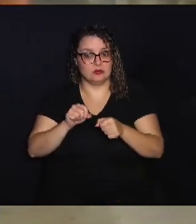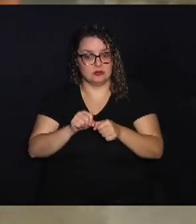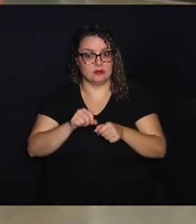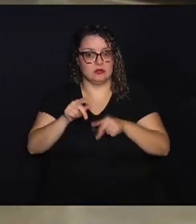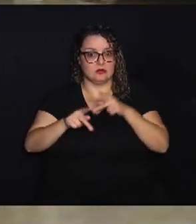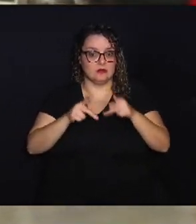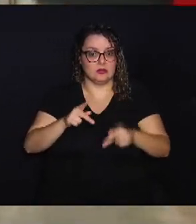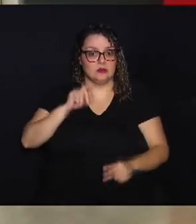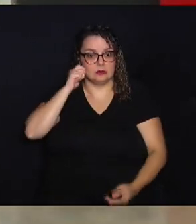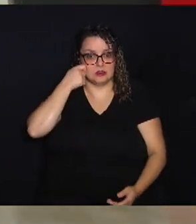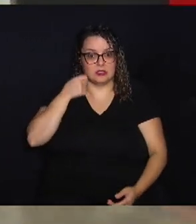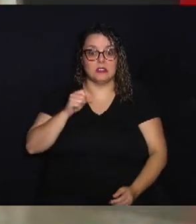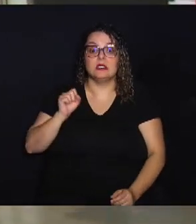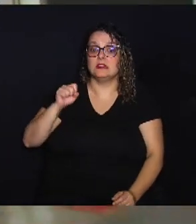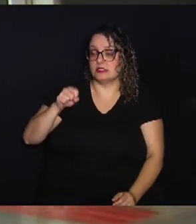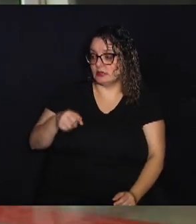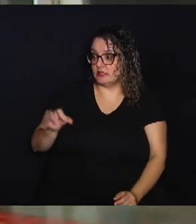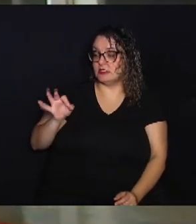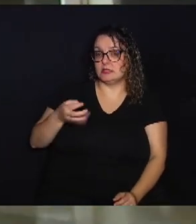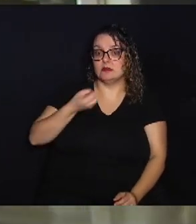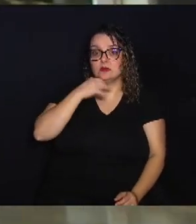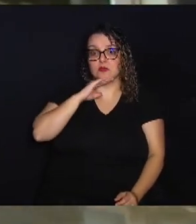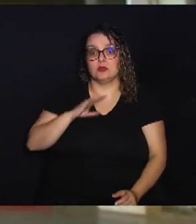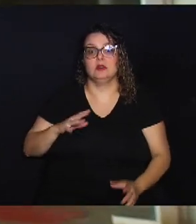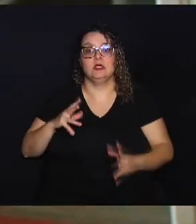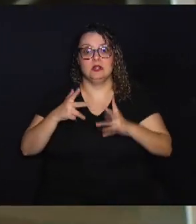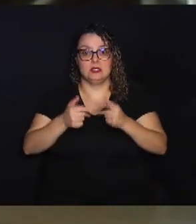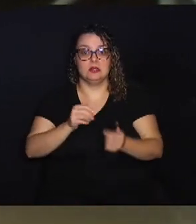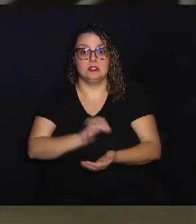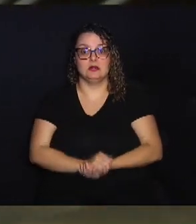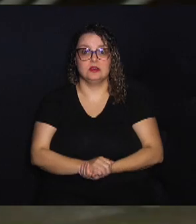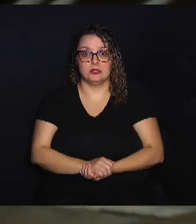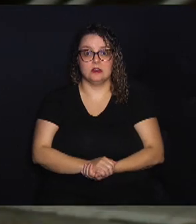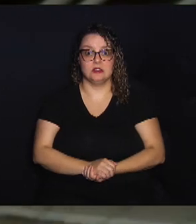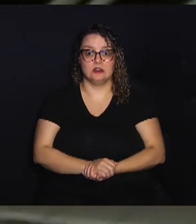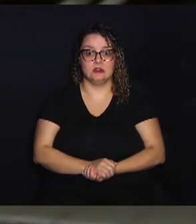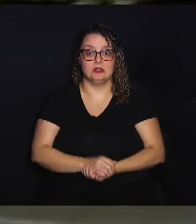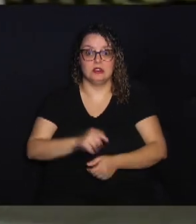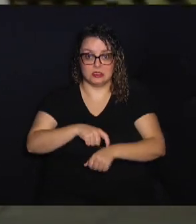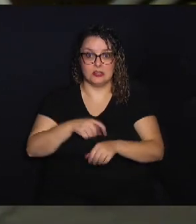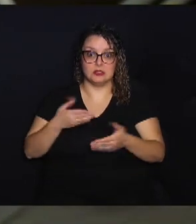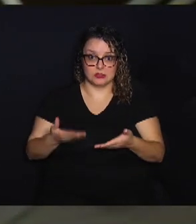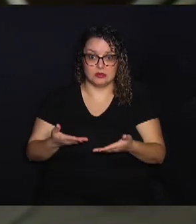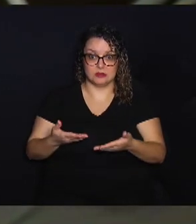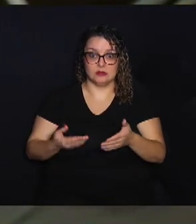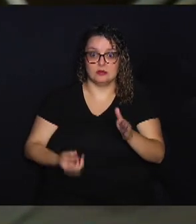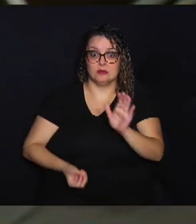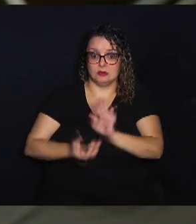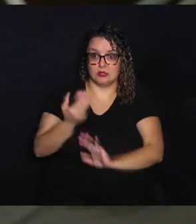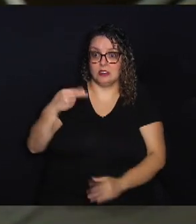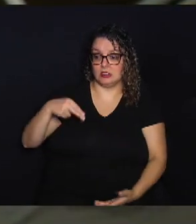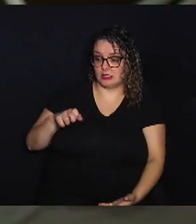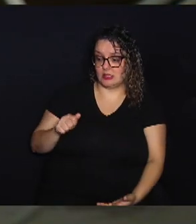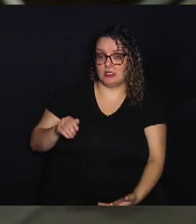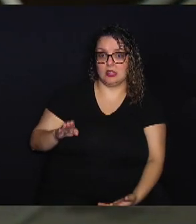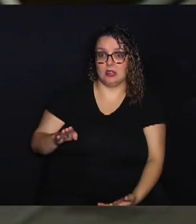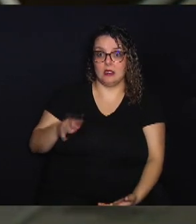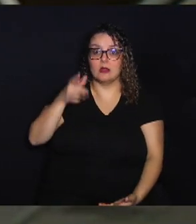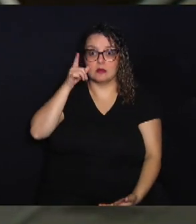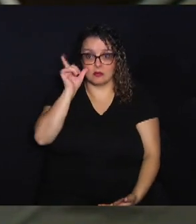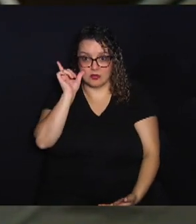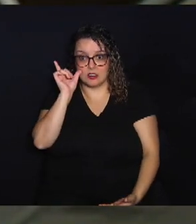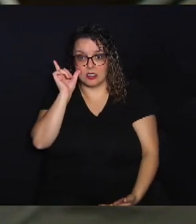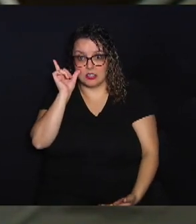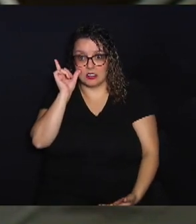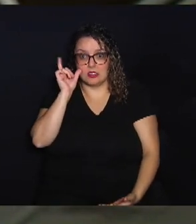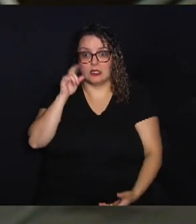população negra? Exatamente, boa tarde a todos, né? Neste momento da criação do NEAB, que se deu ontem, né,